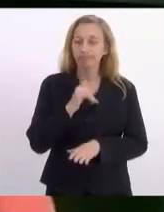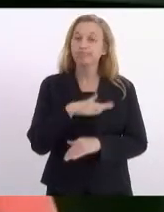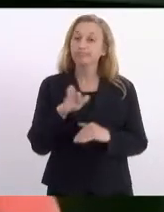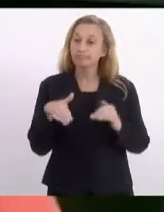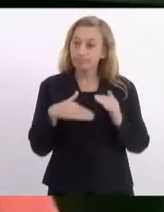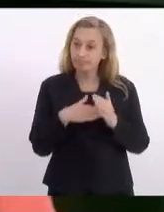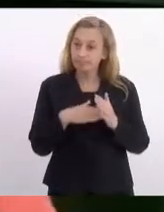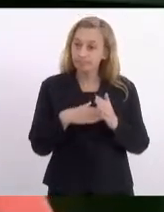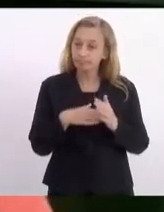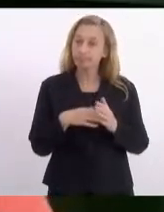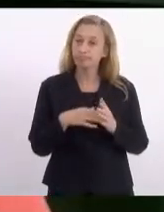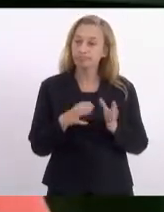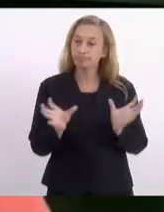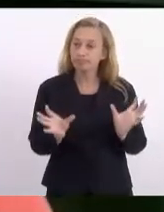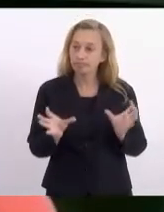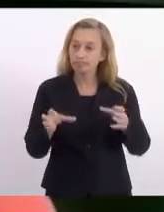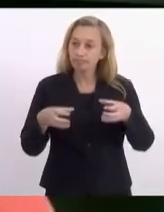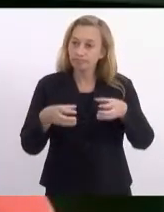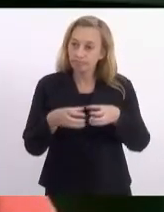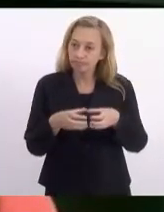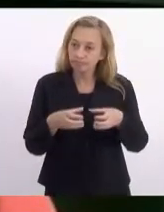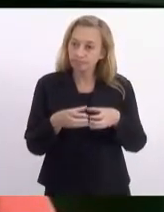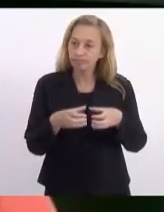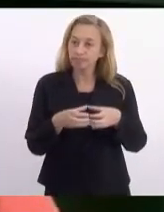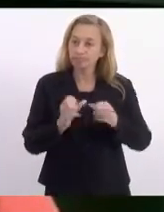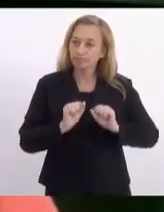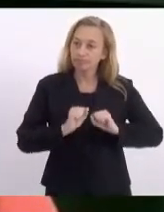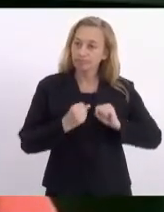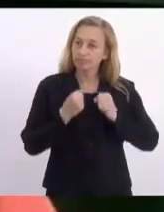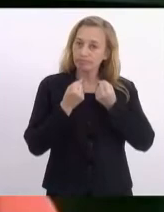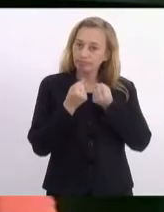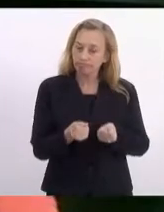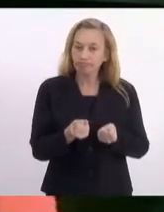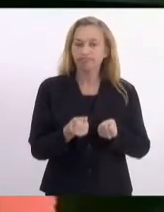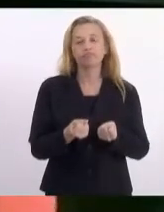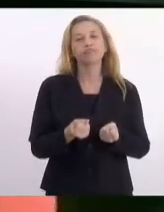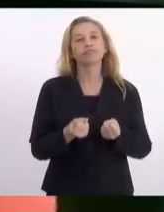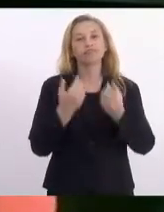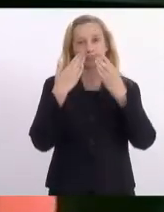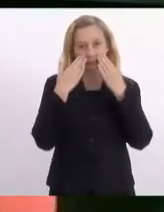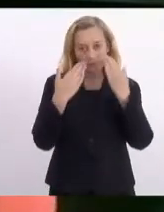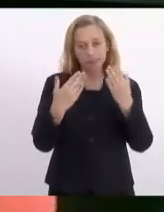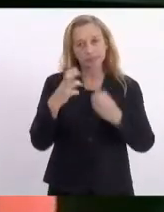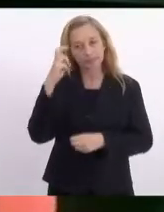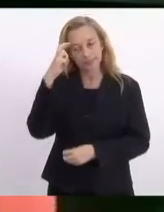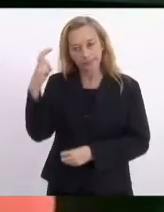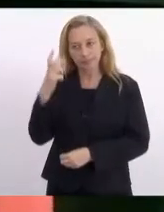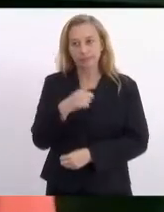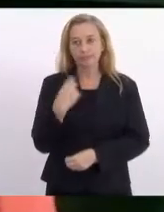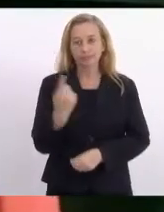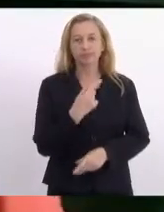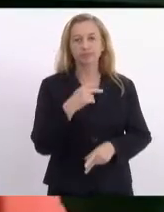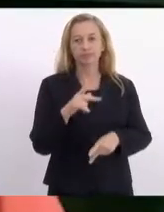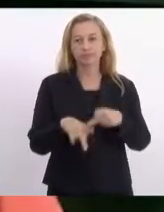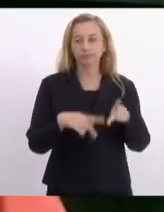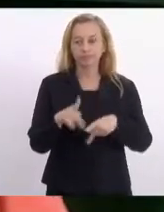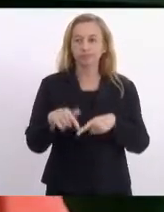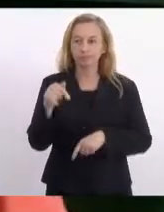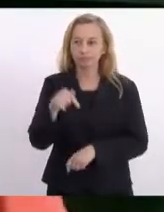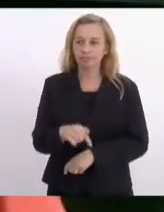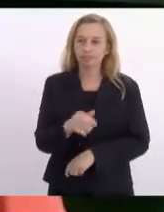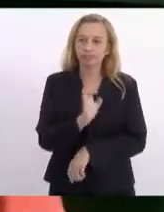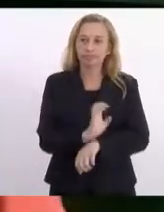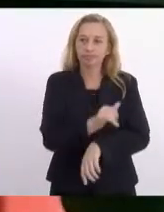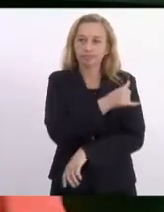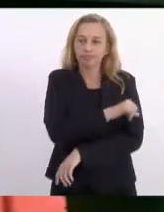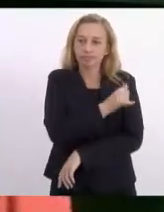aquelas que coletivamente têm buscado apresentar a cultura do nosso povo aqui no